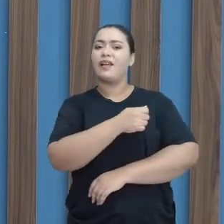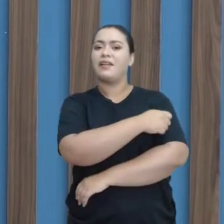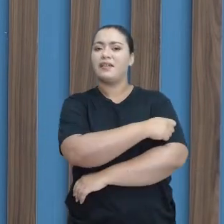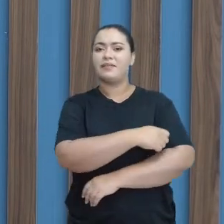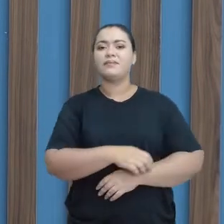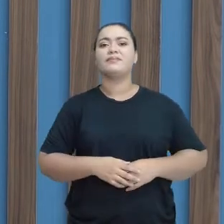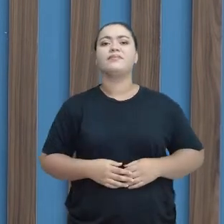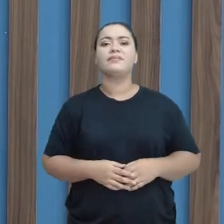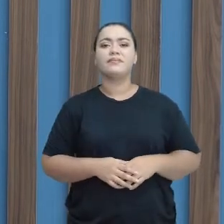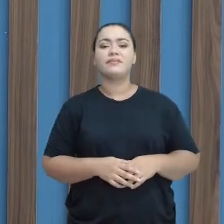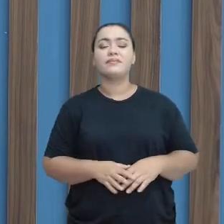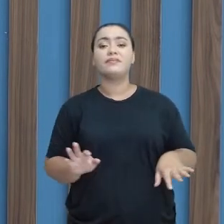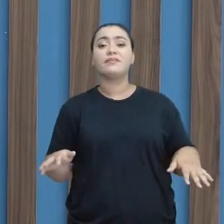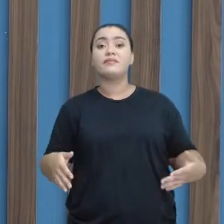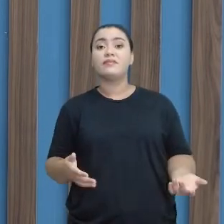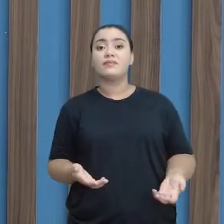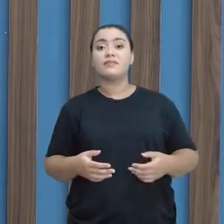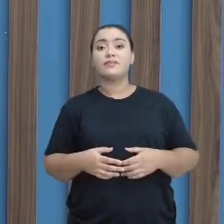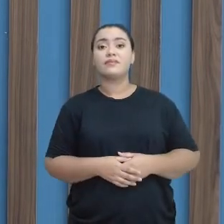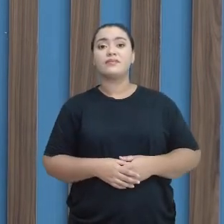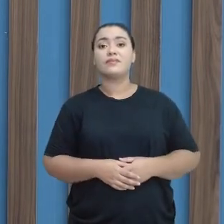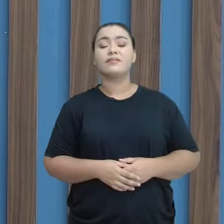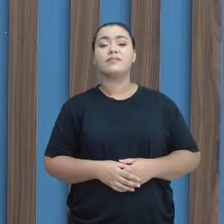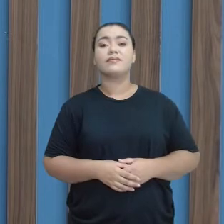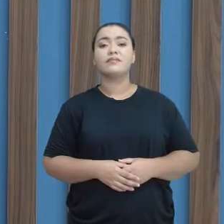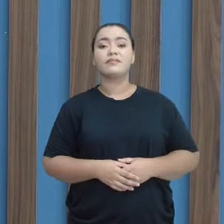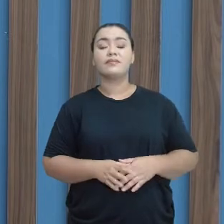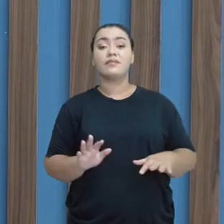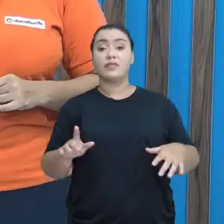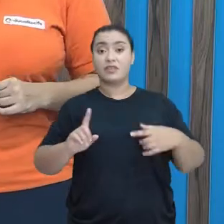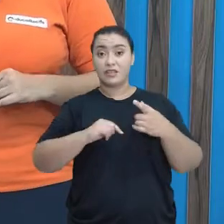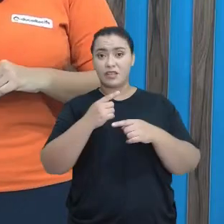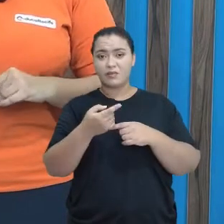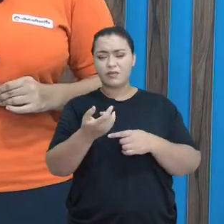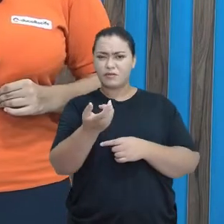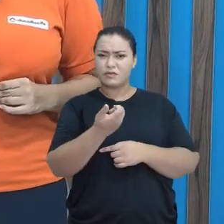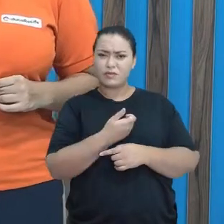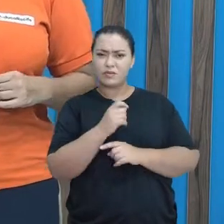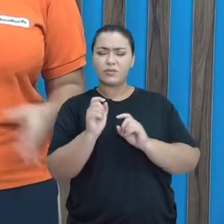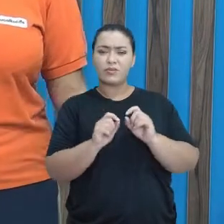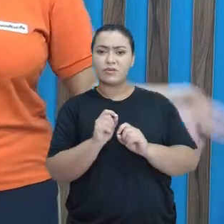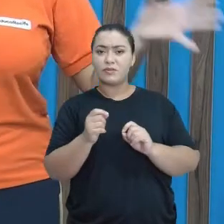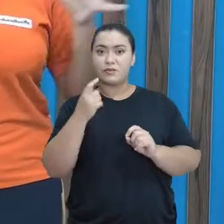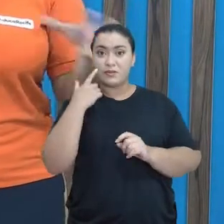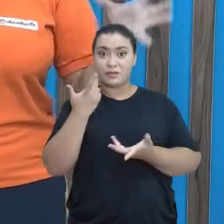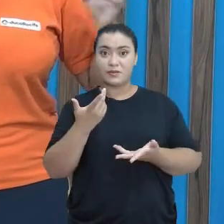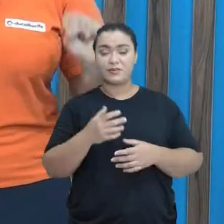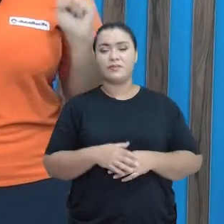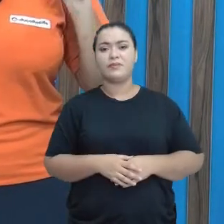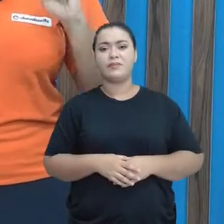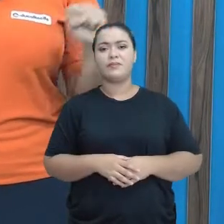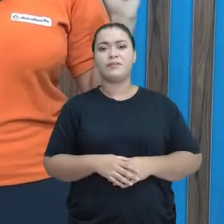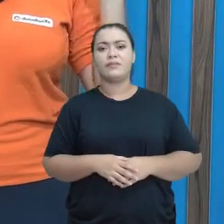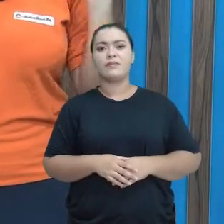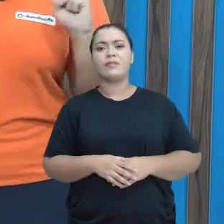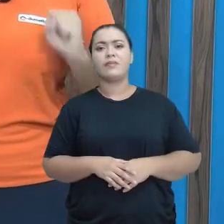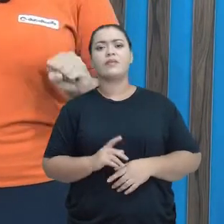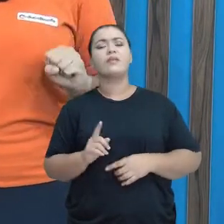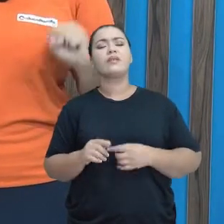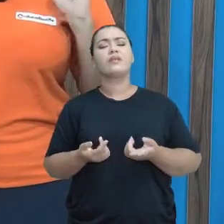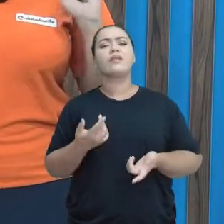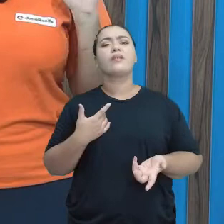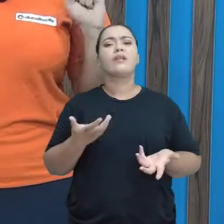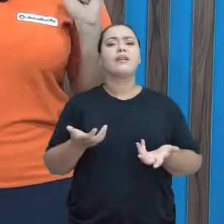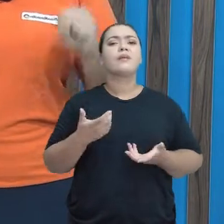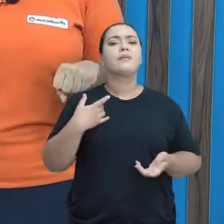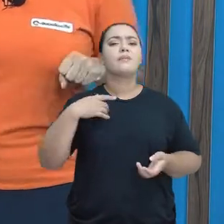professora. Ah, que maravilha. Eles então, vão falar, acredito. Depois vocês me contam o que vocês acharam. Mas o que é que eu queria que a gente pensasse